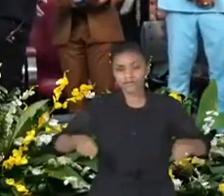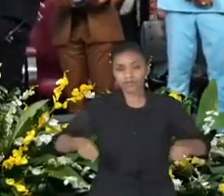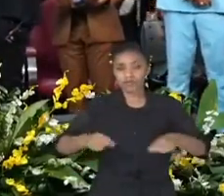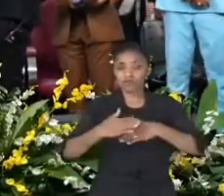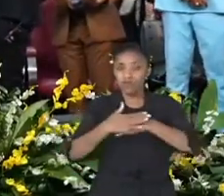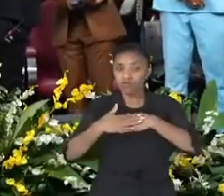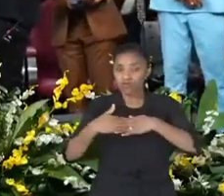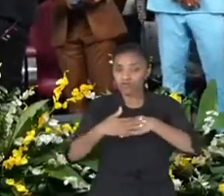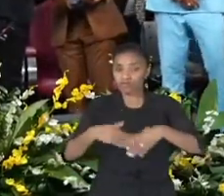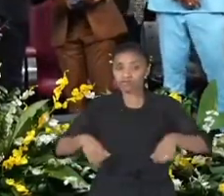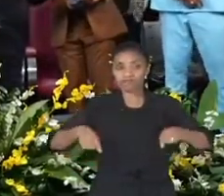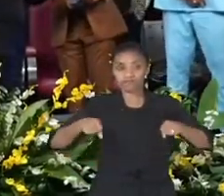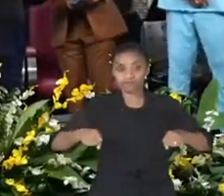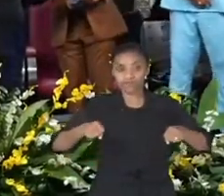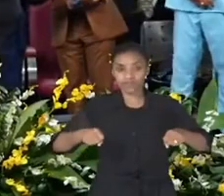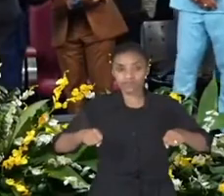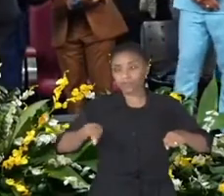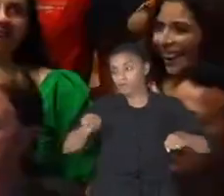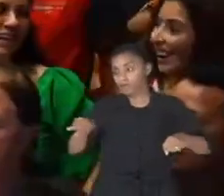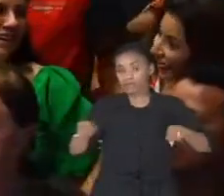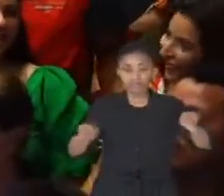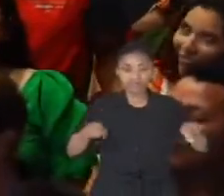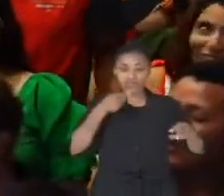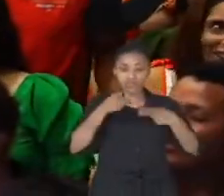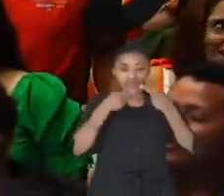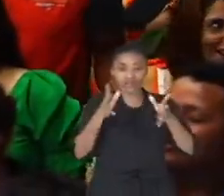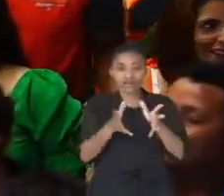carinho, até ela falar aleluia.